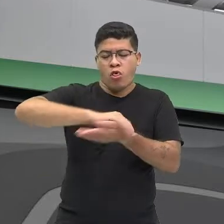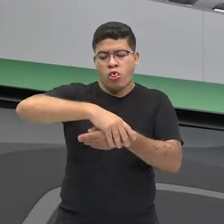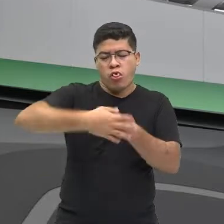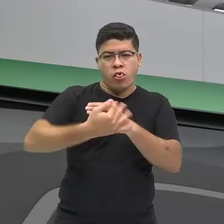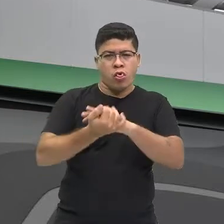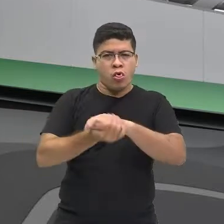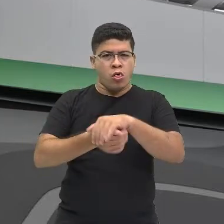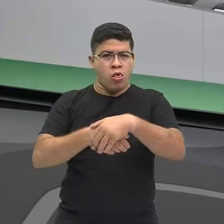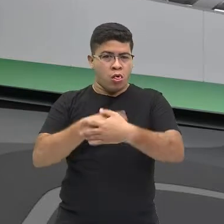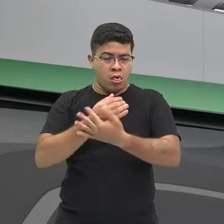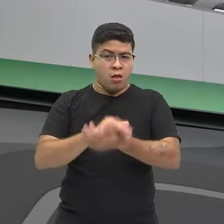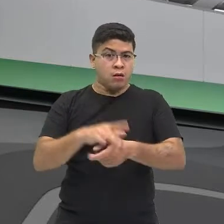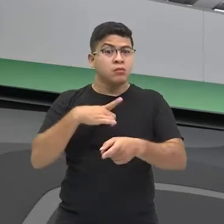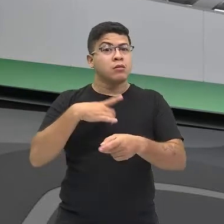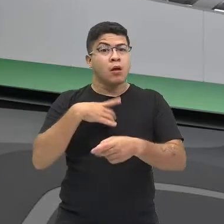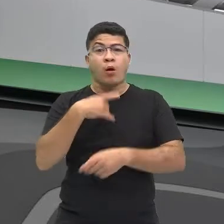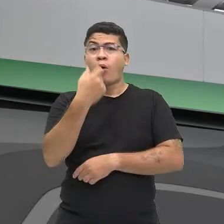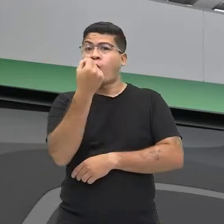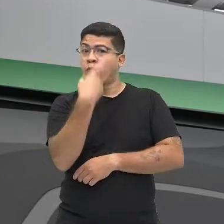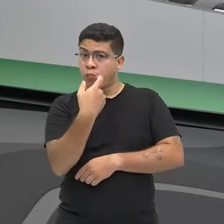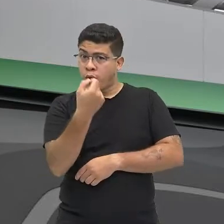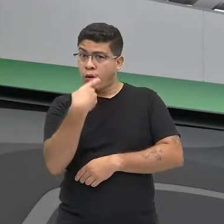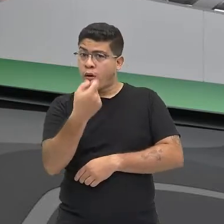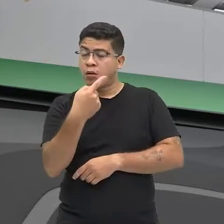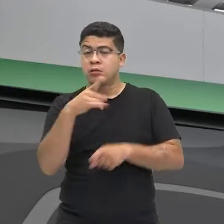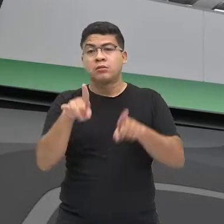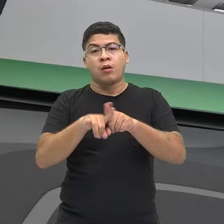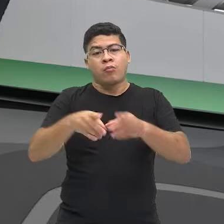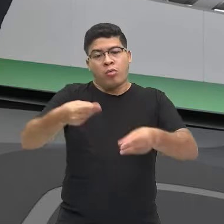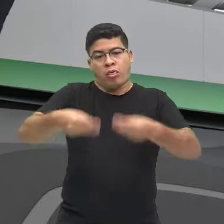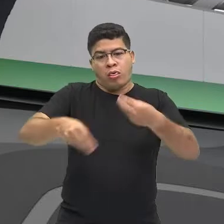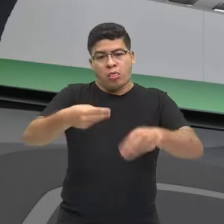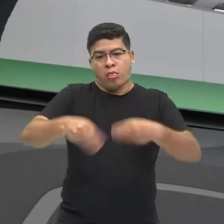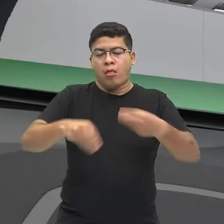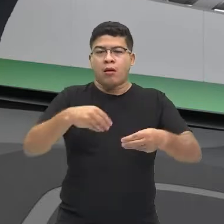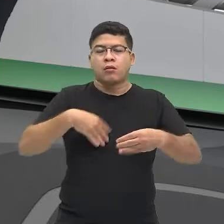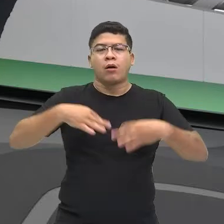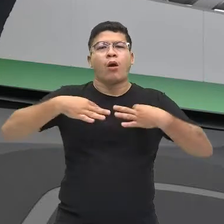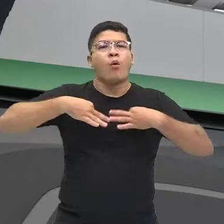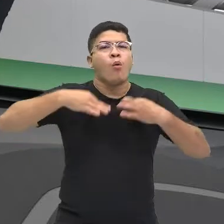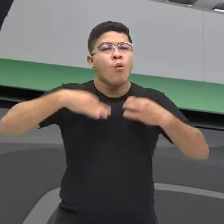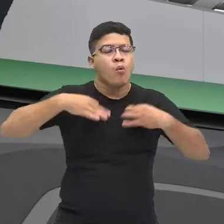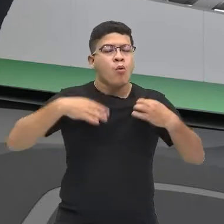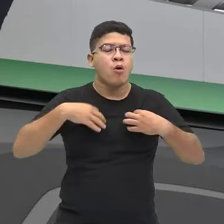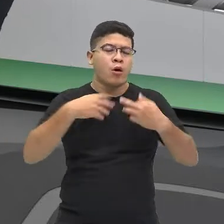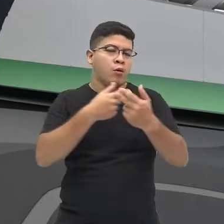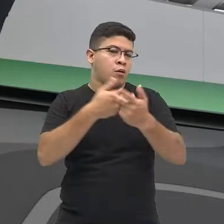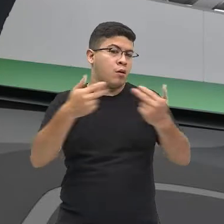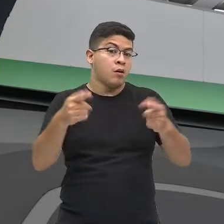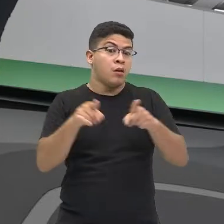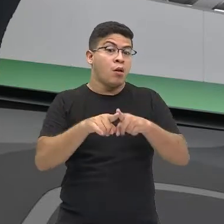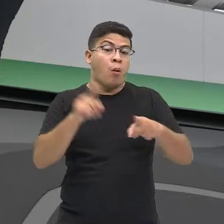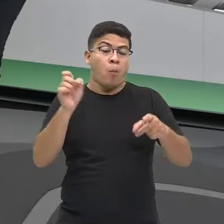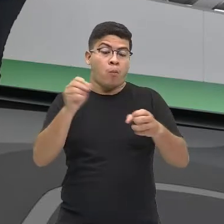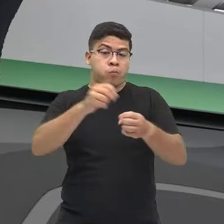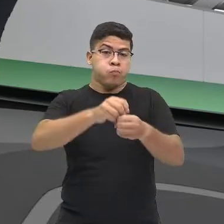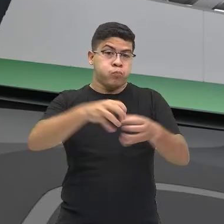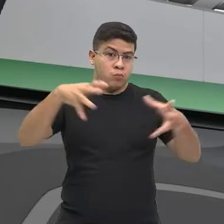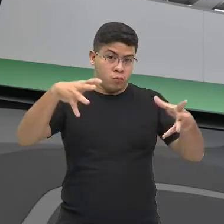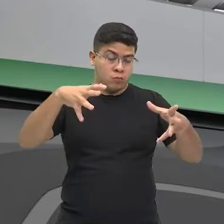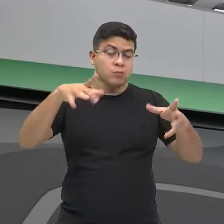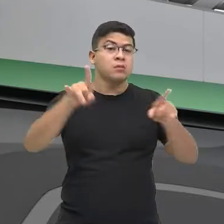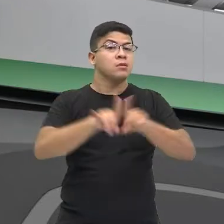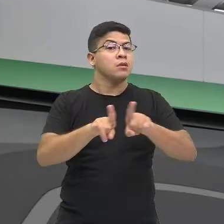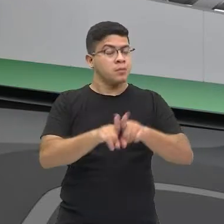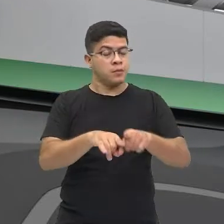medicamentos, plásticos, explosivos e tecidos e uma infinidade de produtos. Então, por isso a